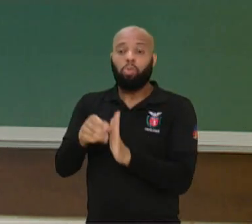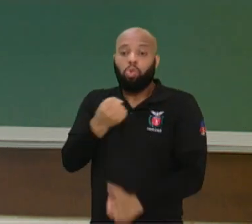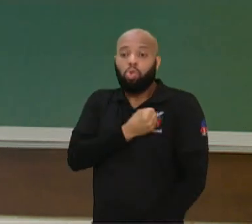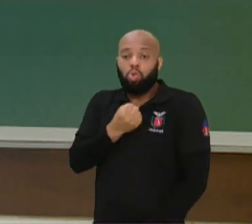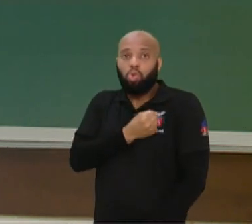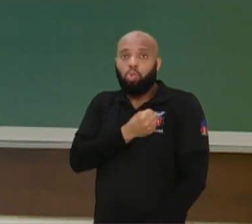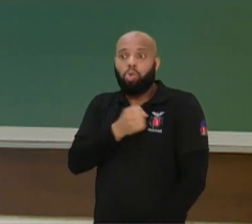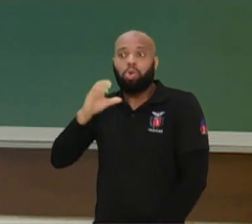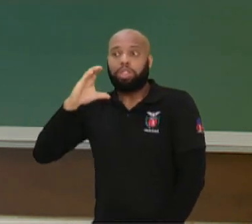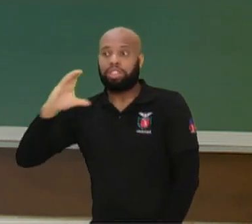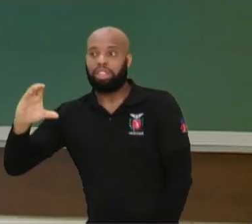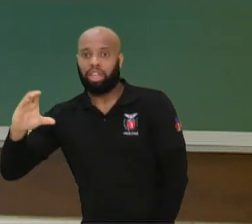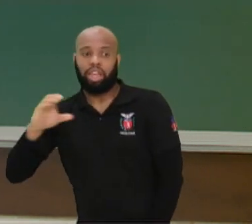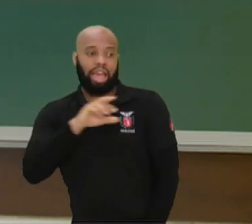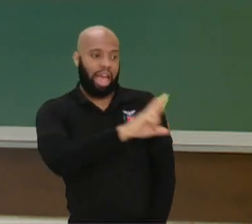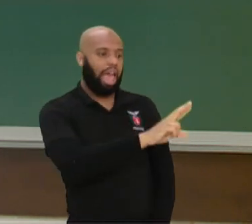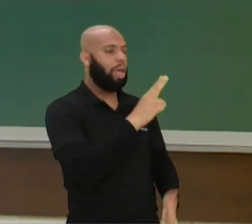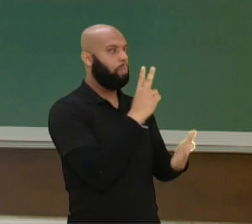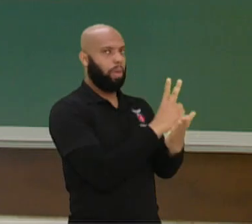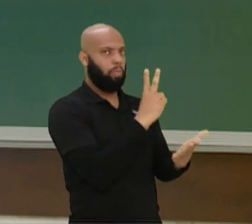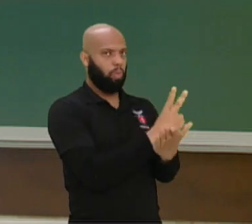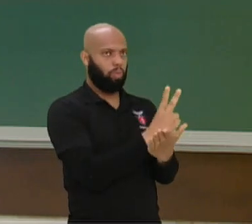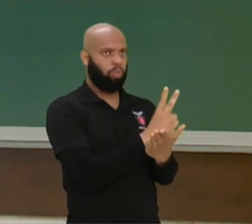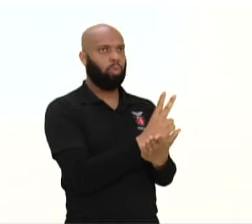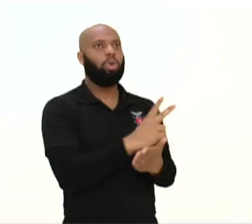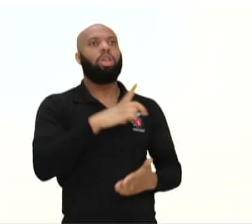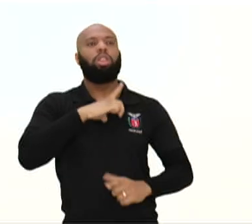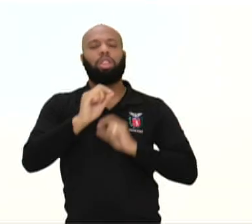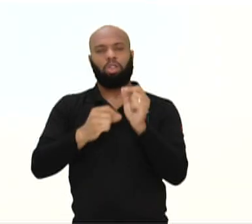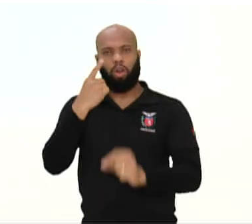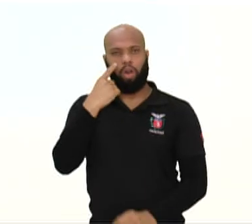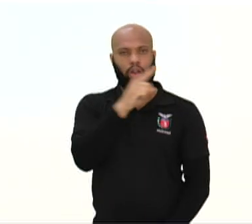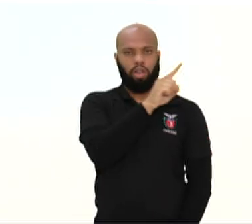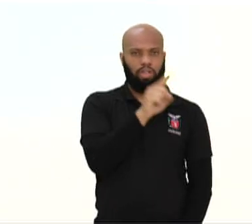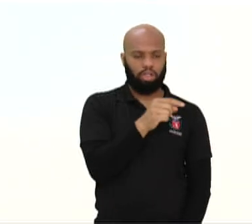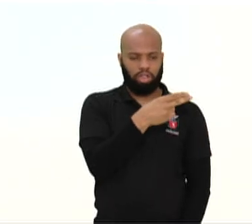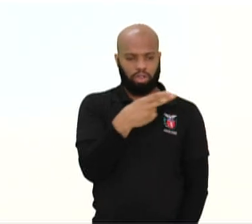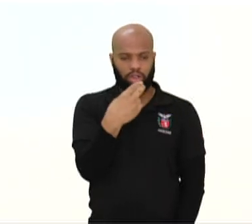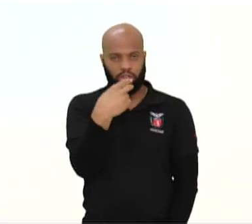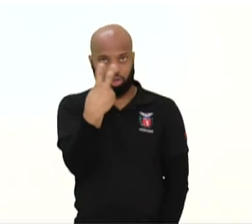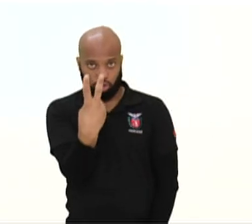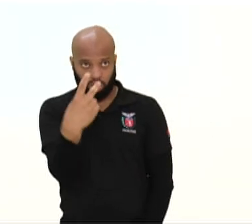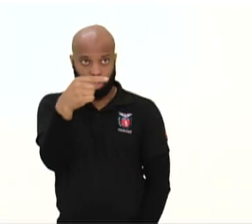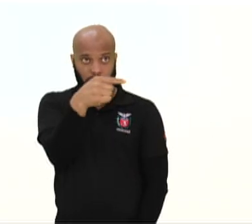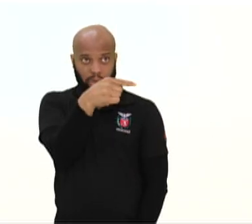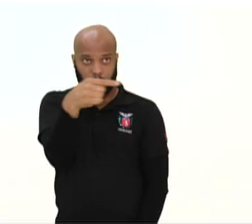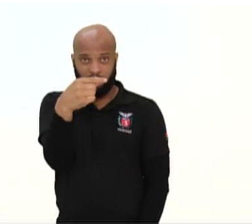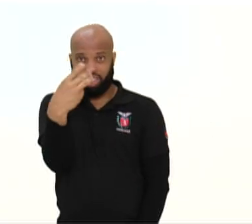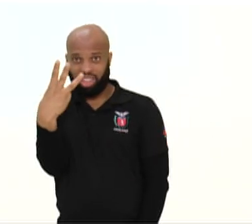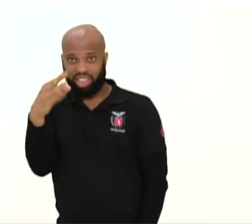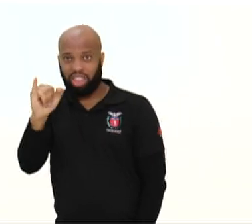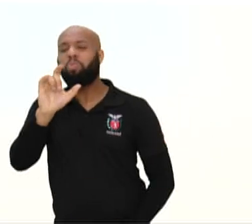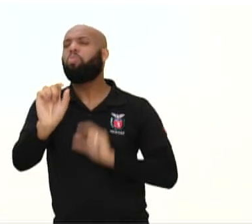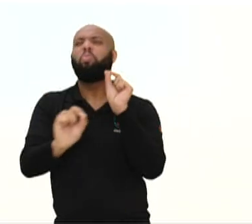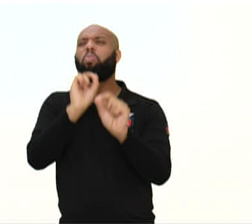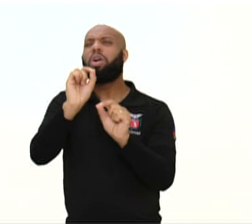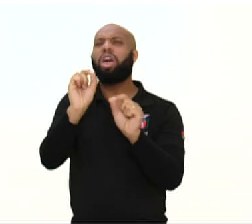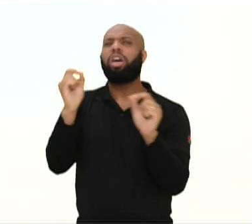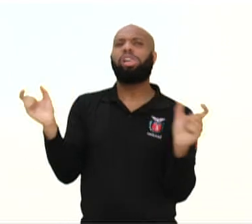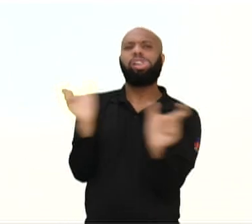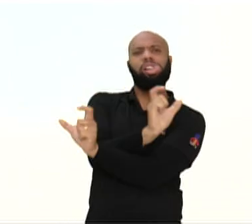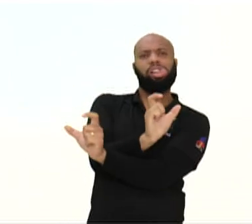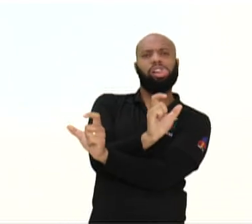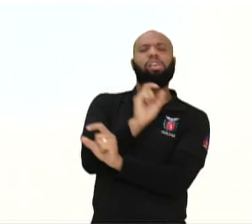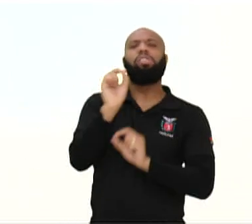real continua a mesma. Então, se eu tenho Z igual a 2 menos 3i, para que eu tenha o